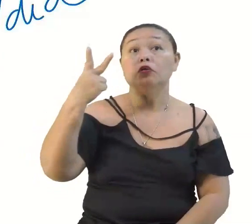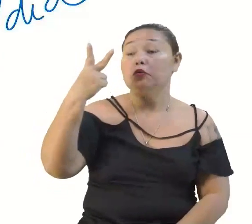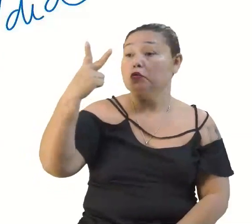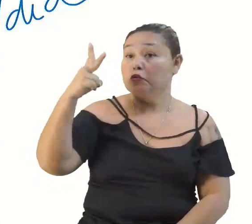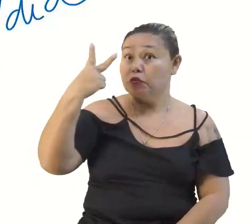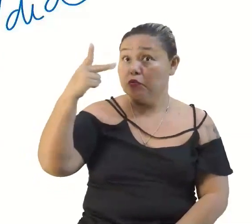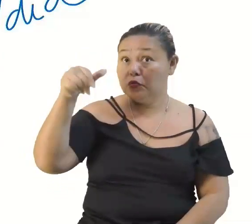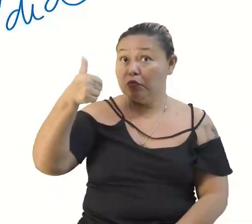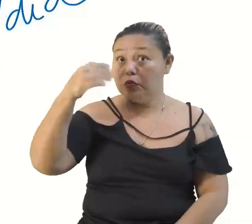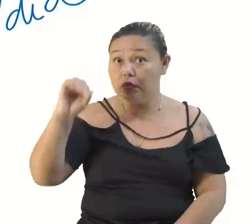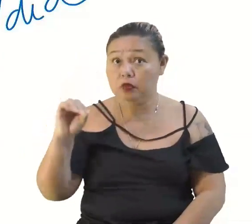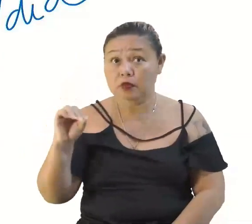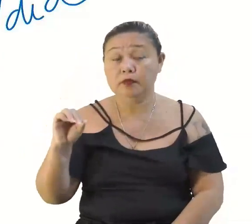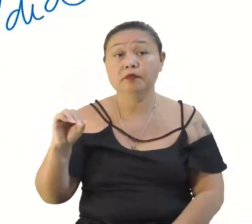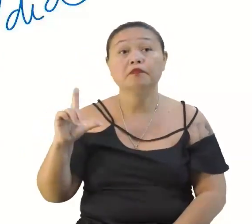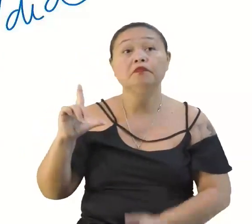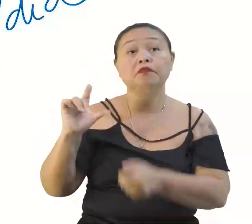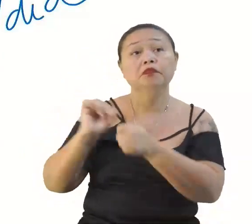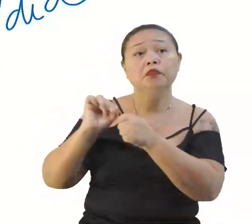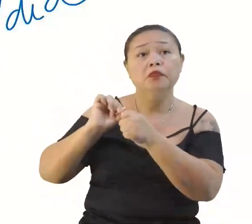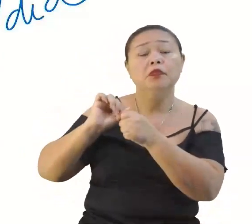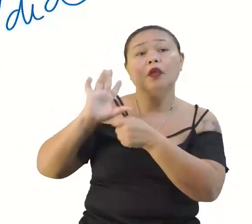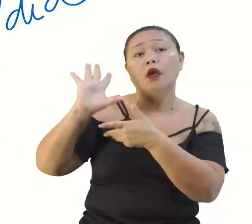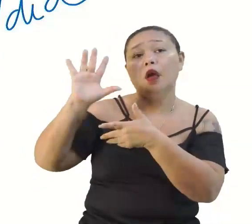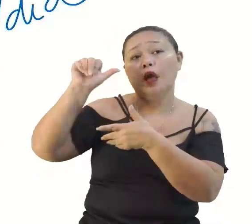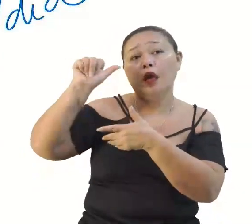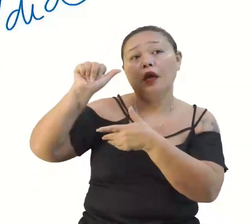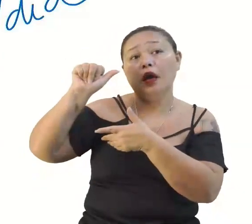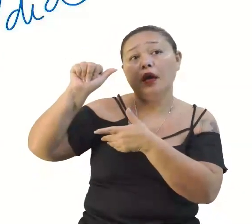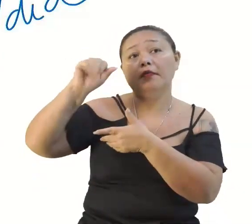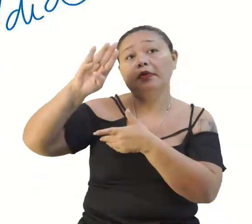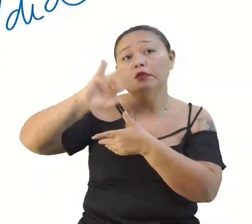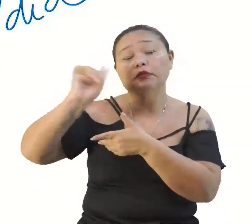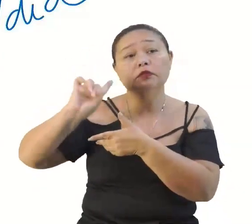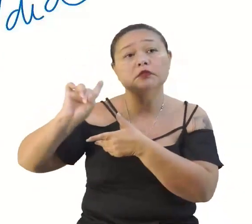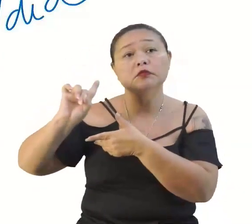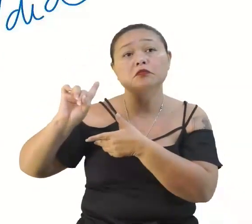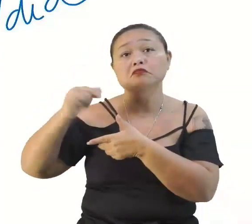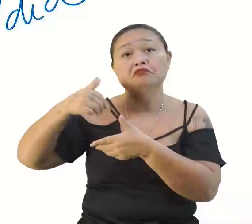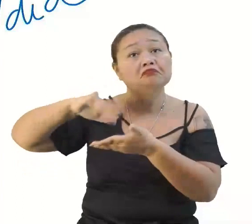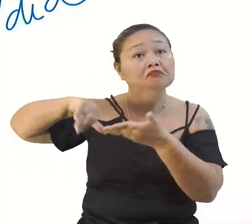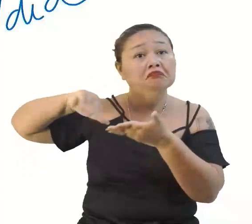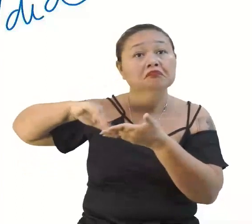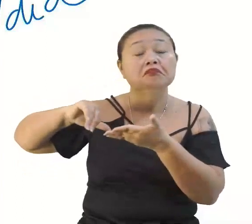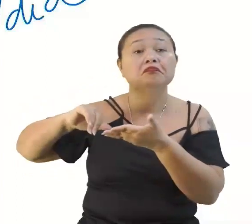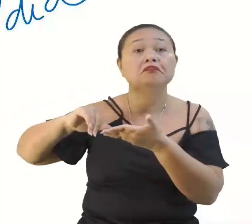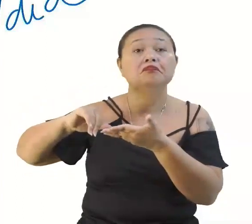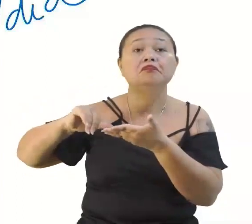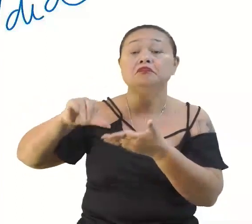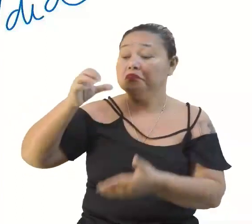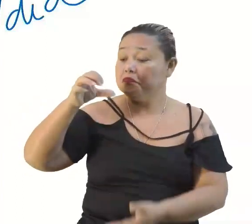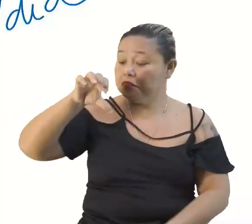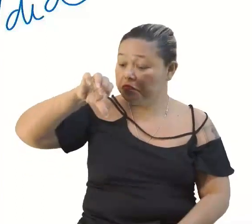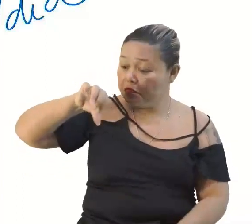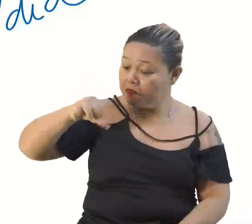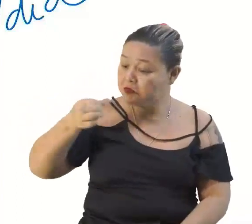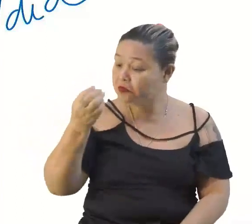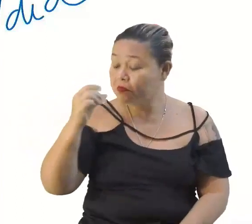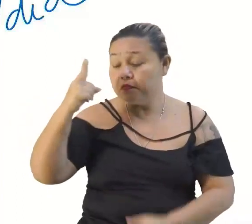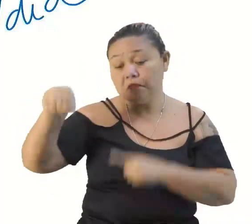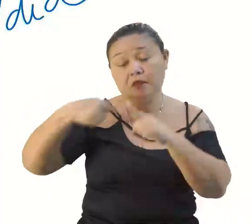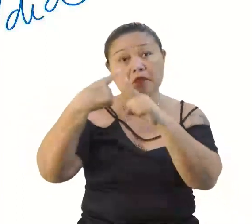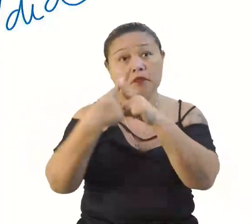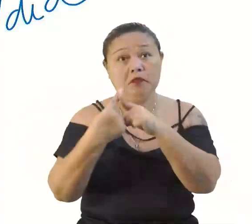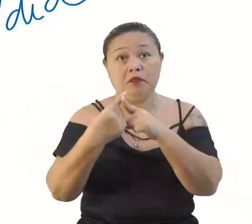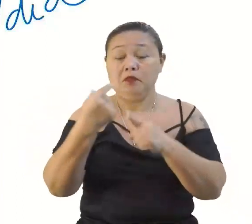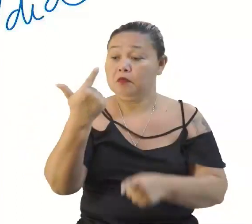bacana. posso cortar a letra A, B e C. Já. A, B e C, improvável, né? 960 vezes 2,10,